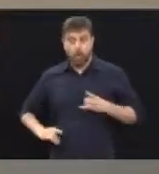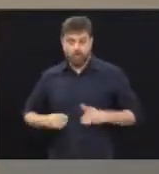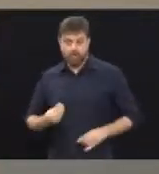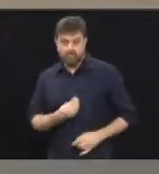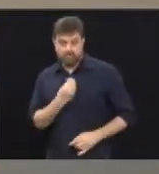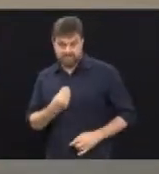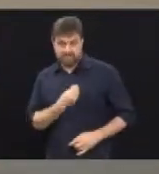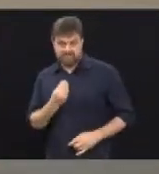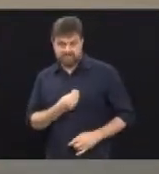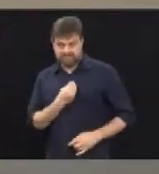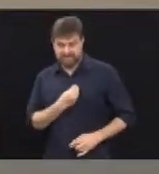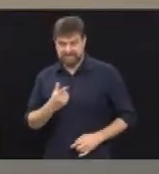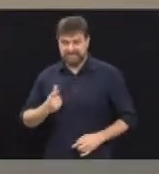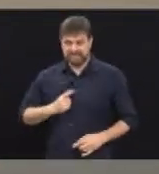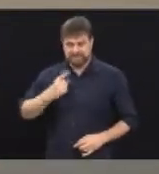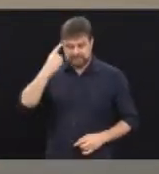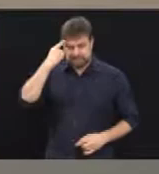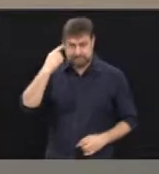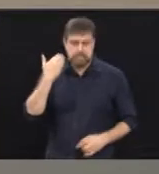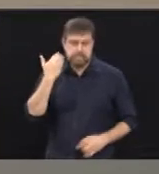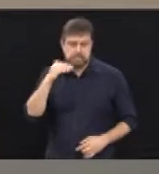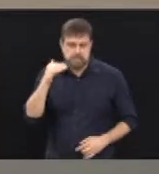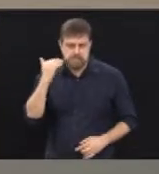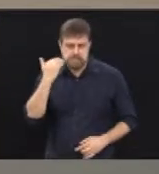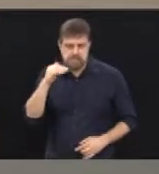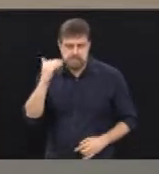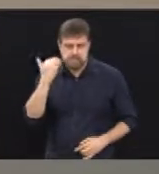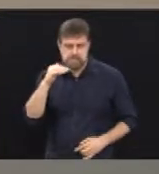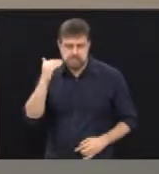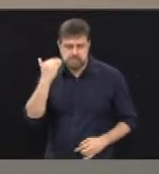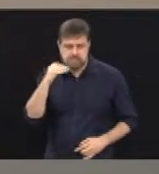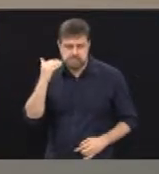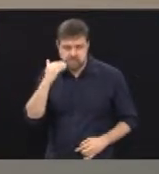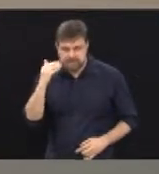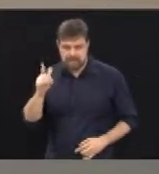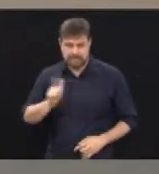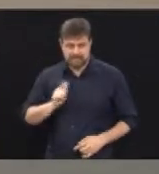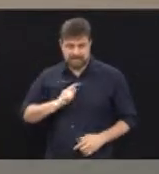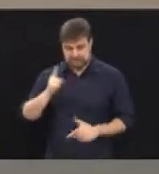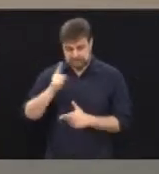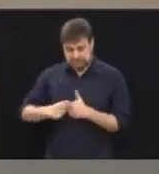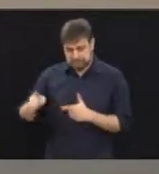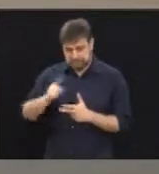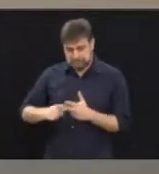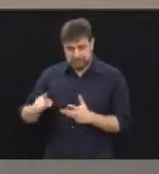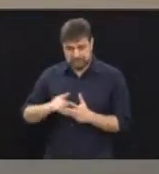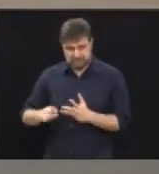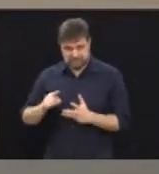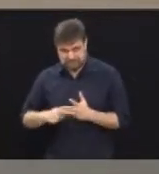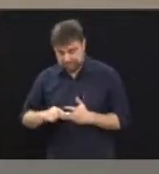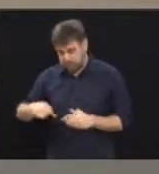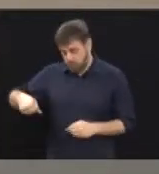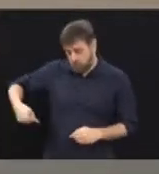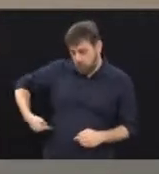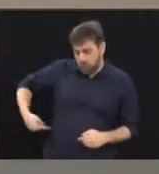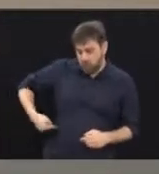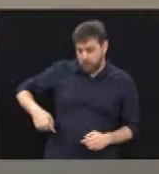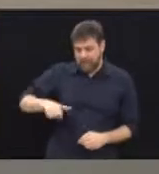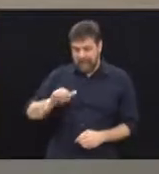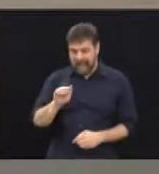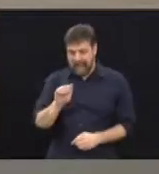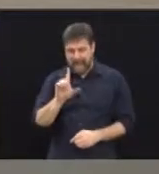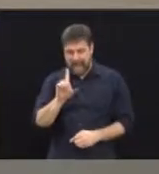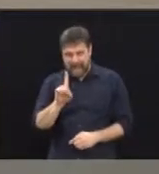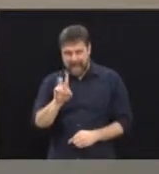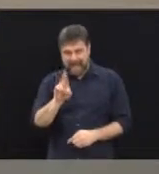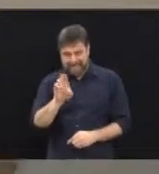gente começa a ter um defeito nessa produção do cortisol, ou por defeito na própria adrenal, ou por defeito na